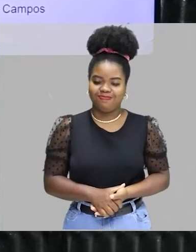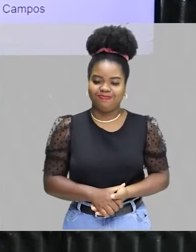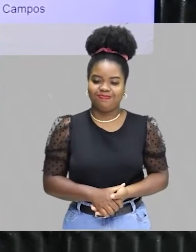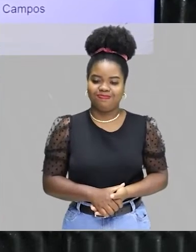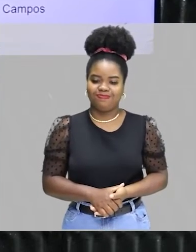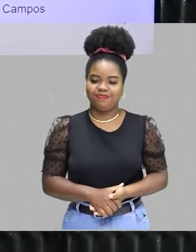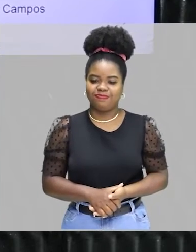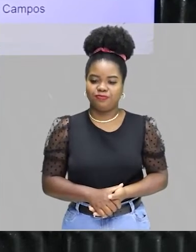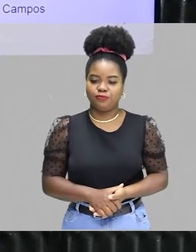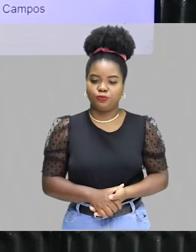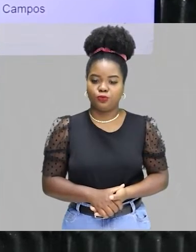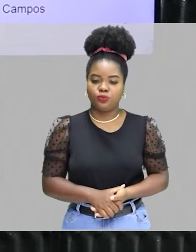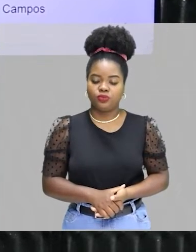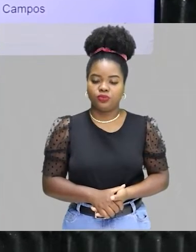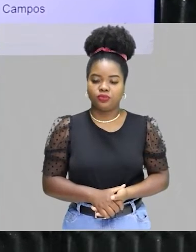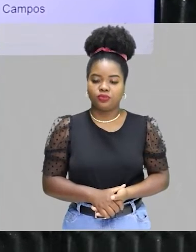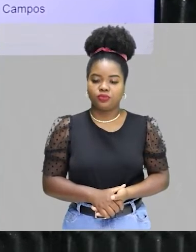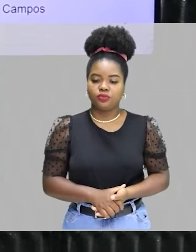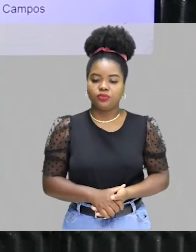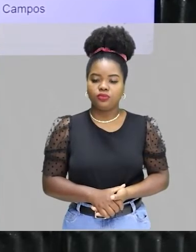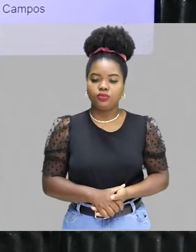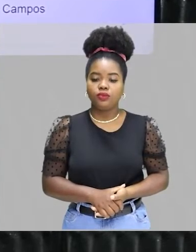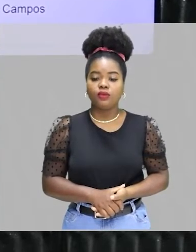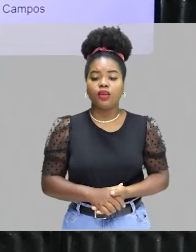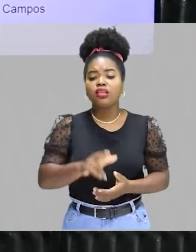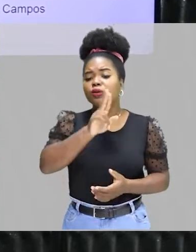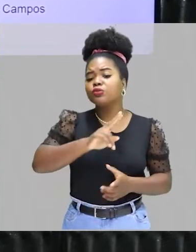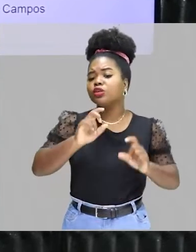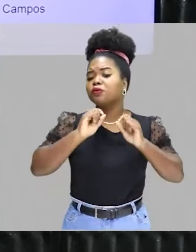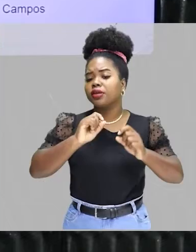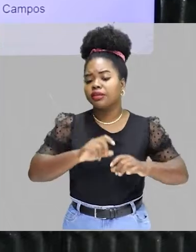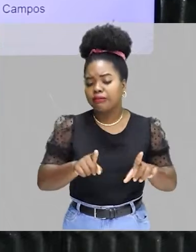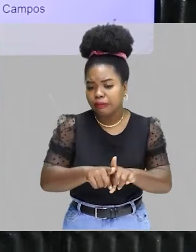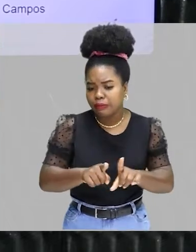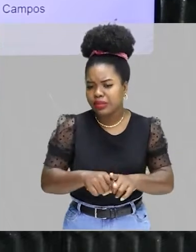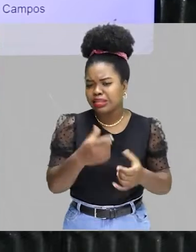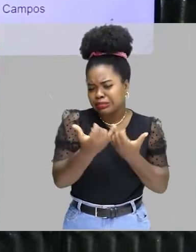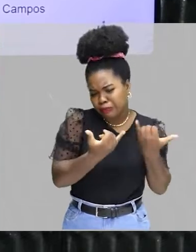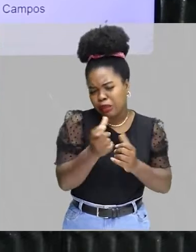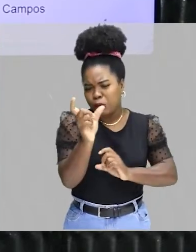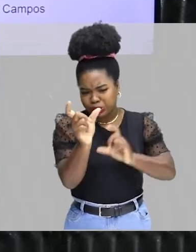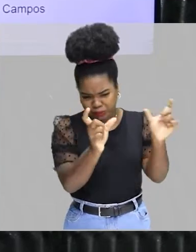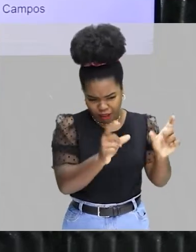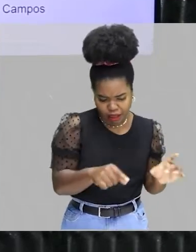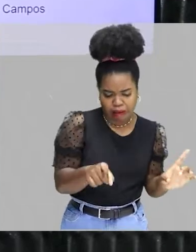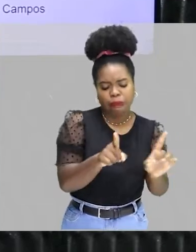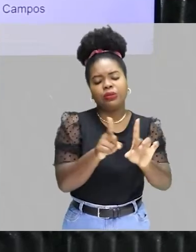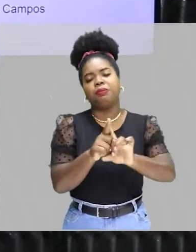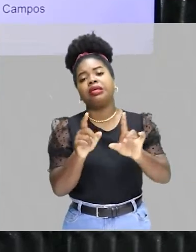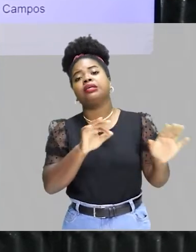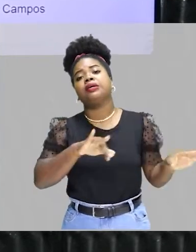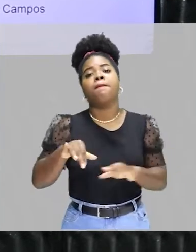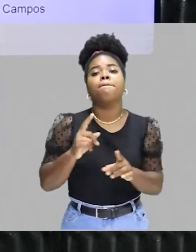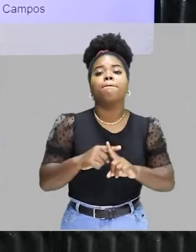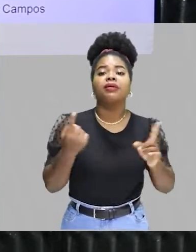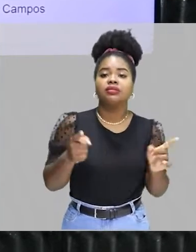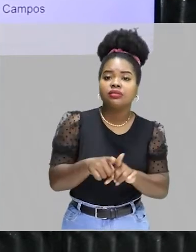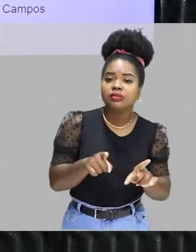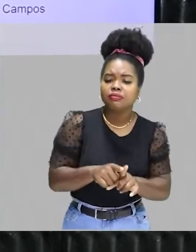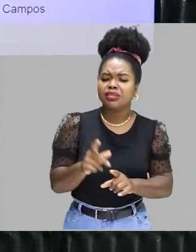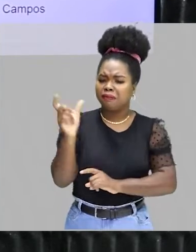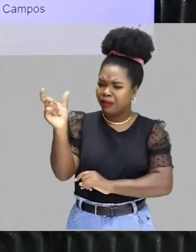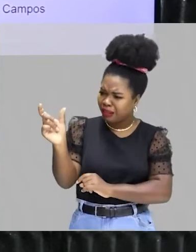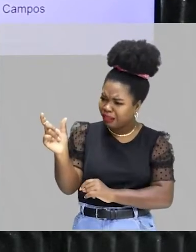Só pode morrer quem nasce, não é assim? Ele usa também, ele brinca com essas palavras, trazendo